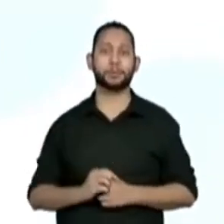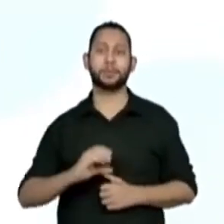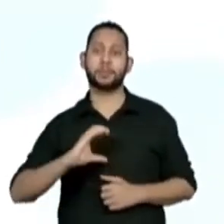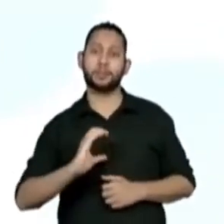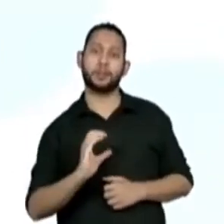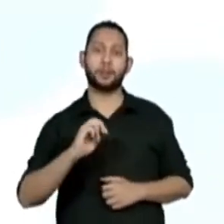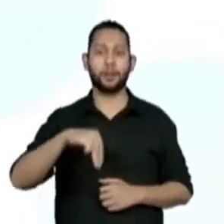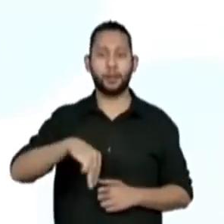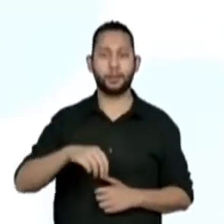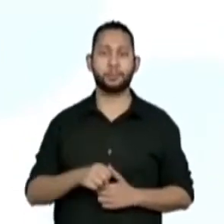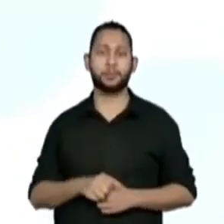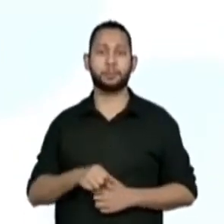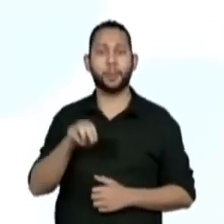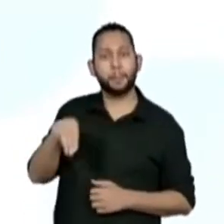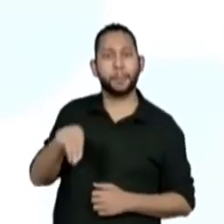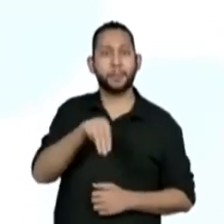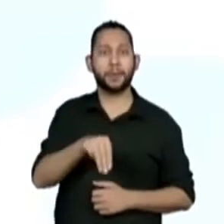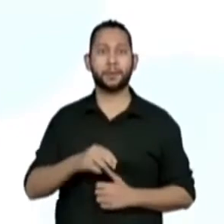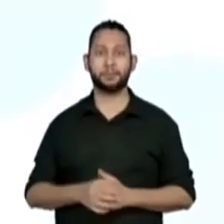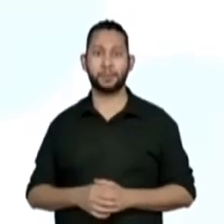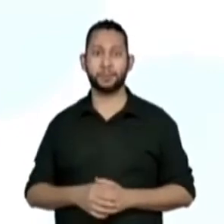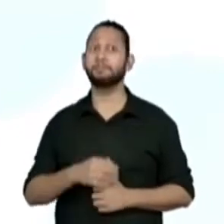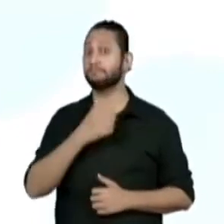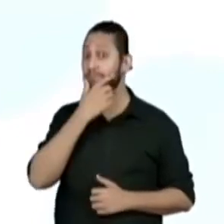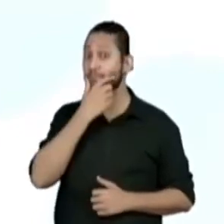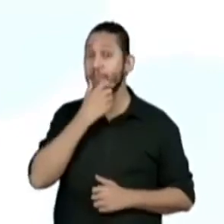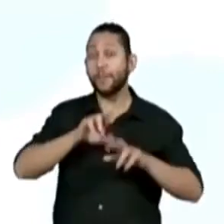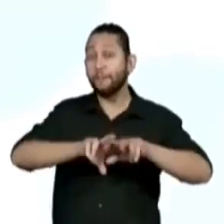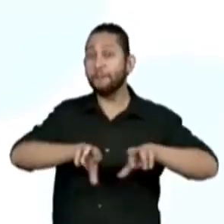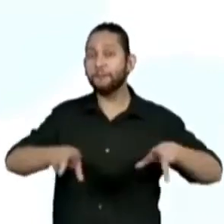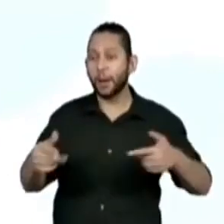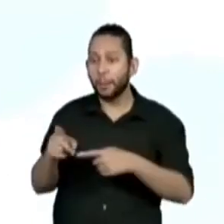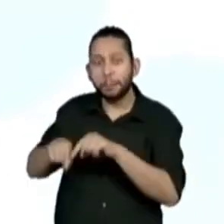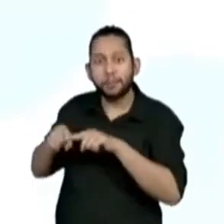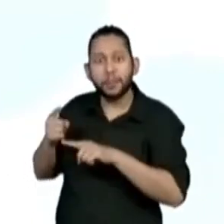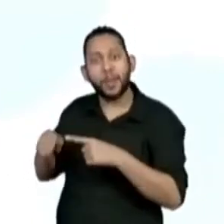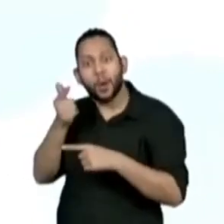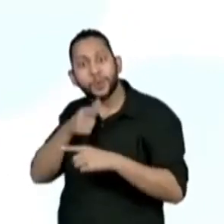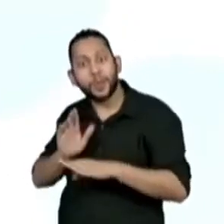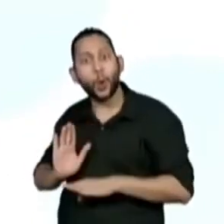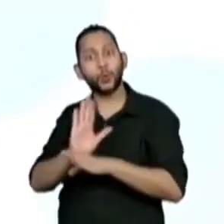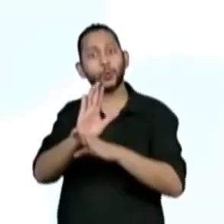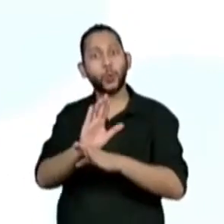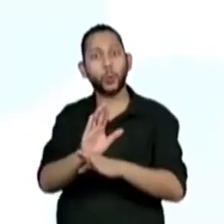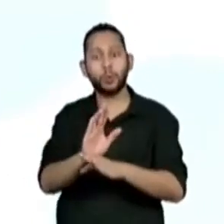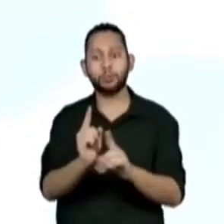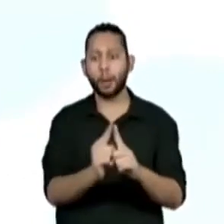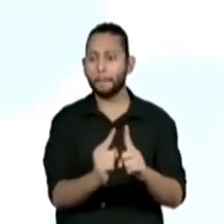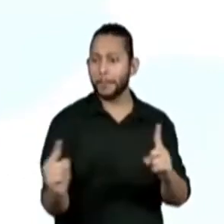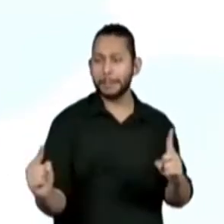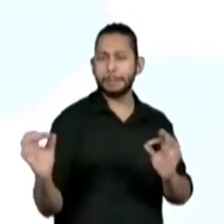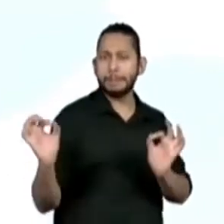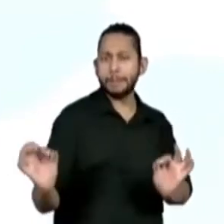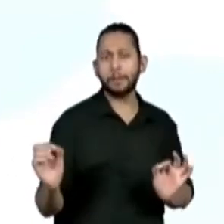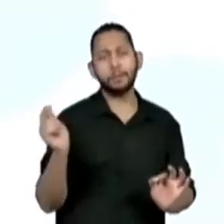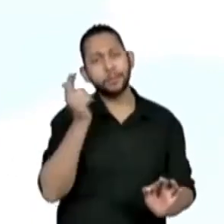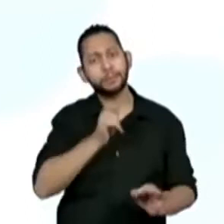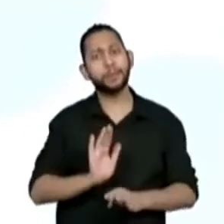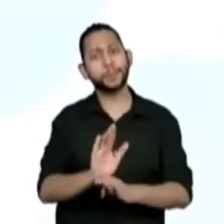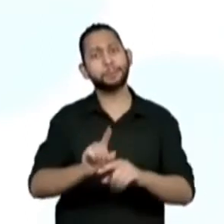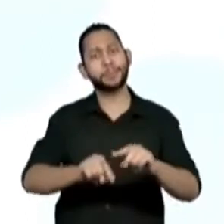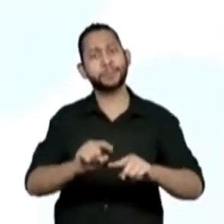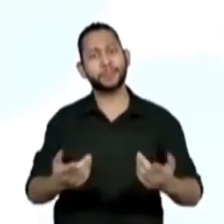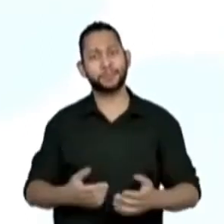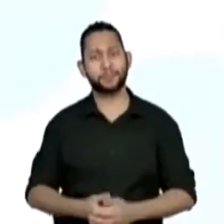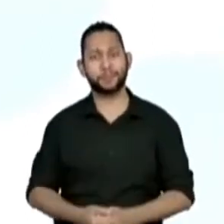e o milímetro, e diversos instrumentos de medida, ok? E aí, a palavra de